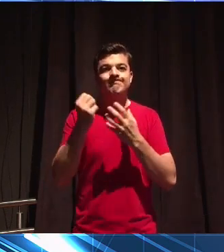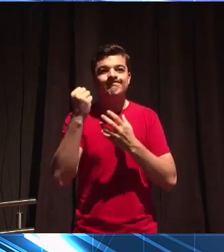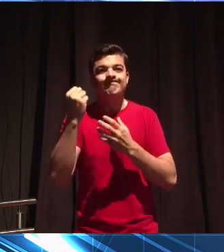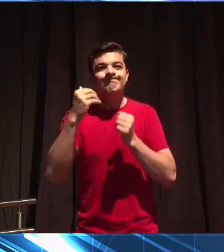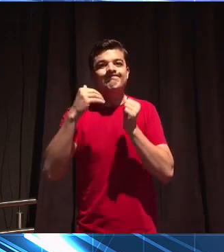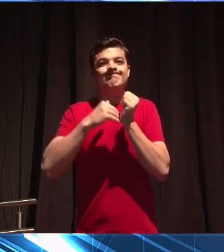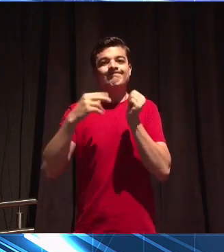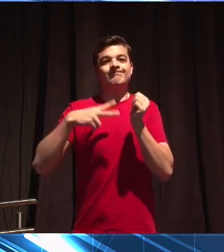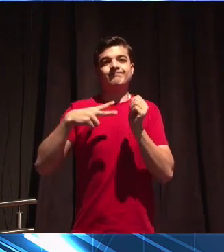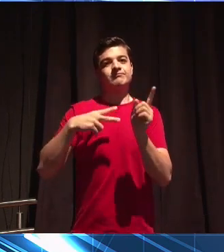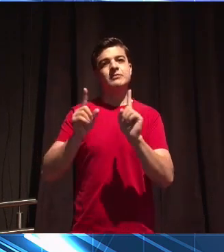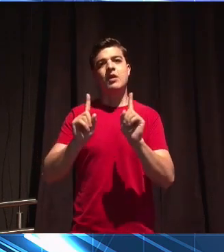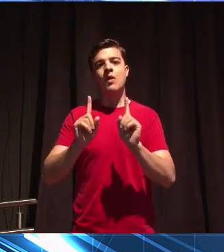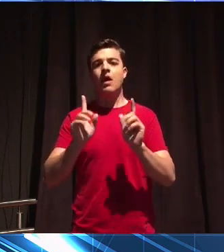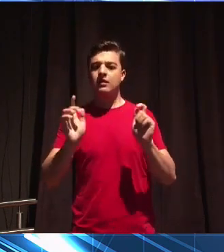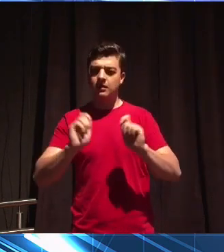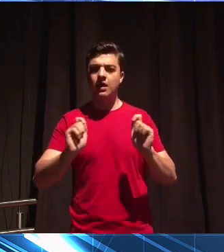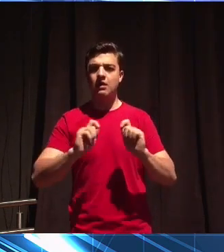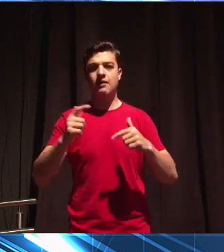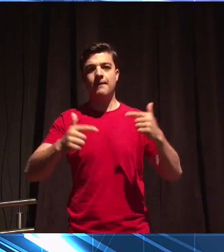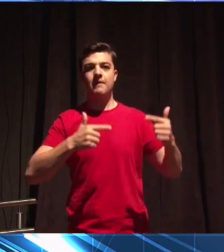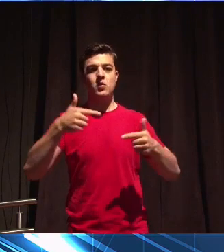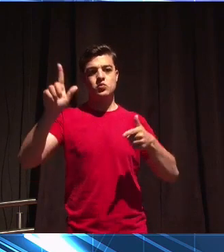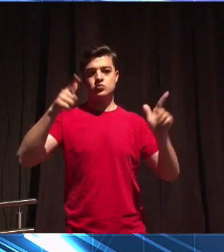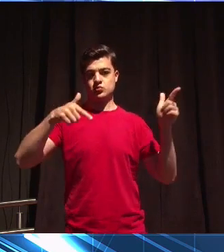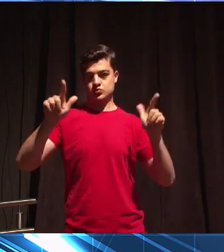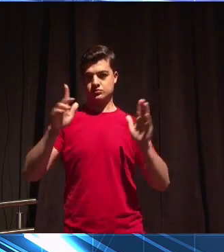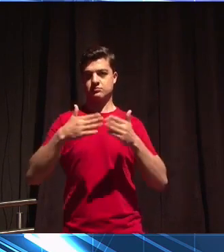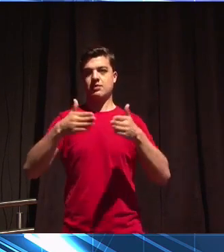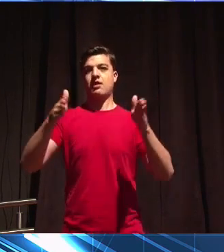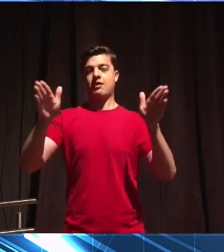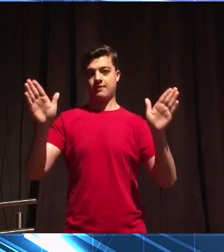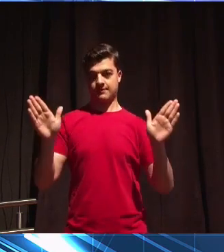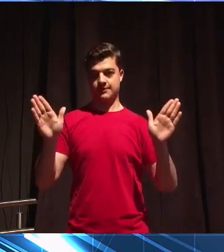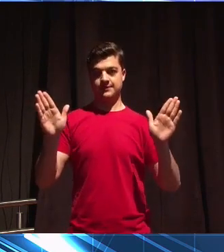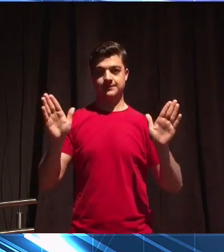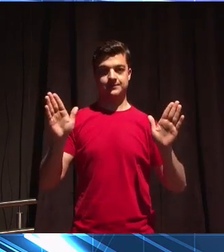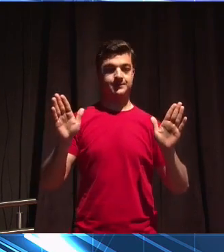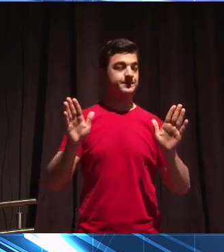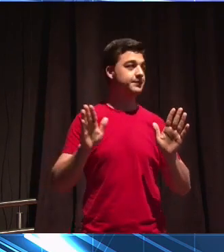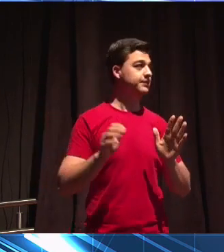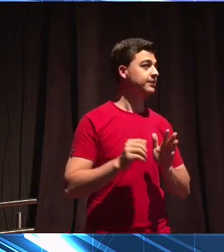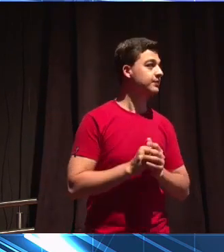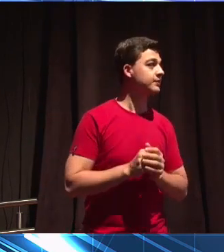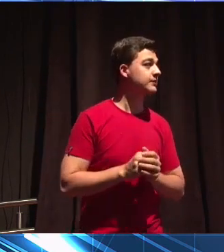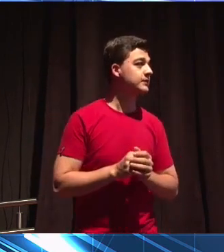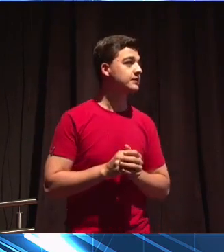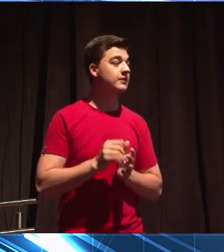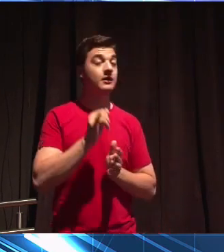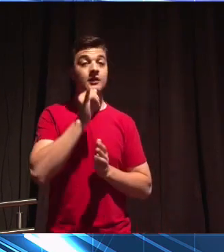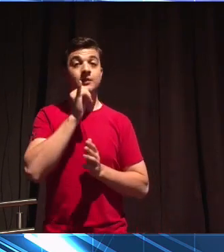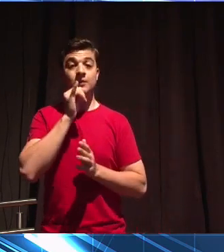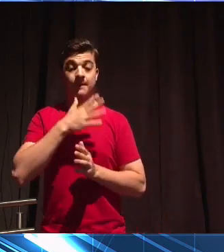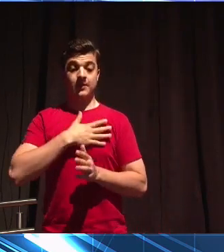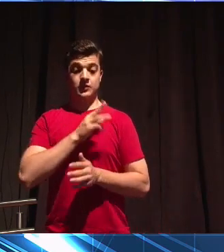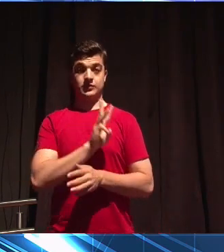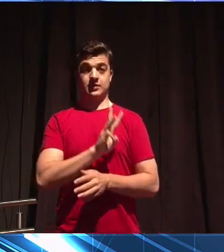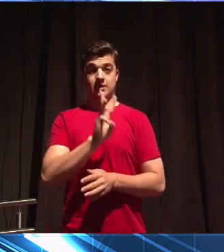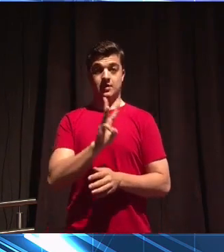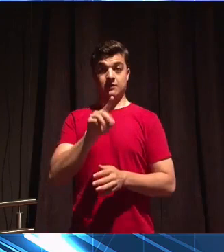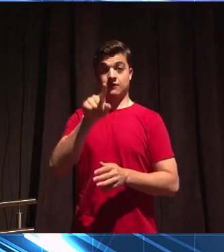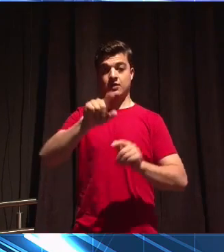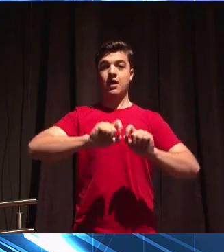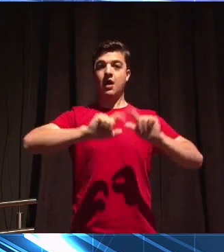não posso, por exemplo, tirar. Eu posso, por exemplo, mandar, colocar ali que se vocês se cadastraram no meu site, talvez